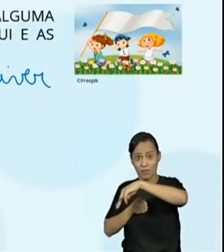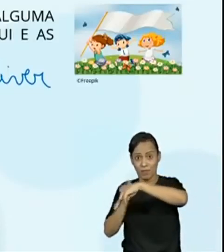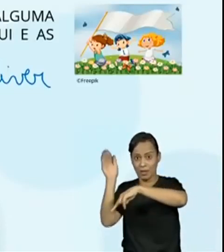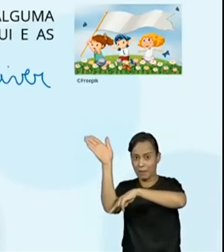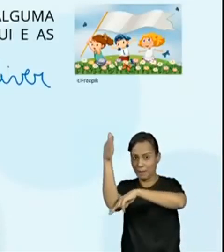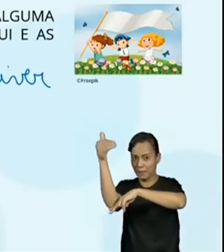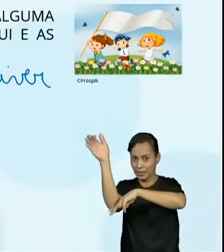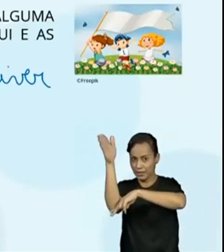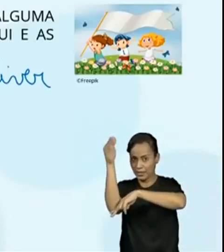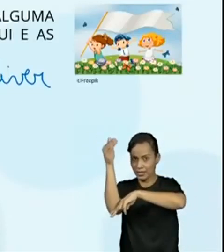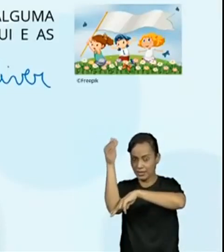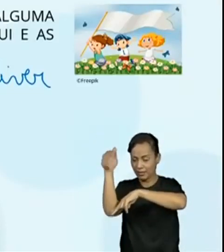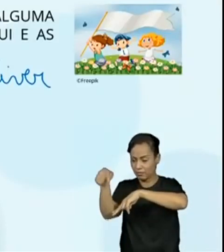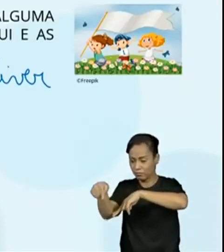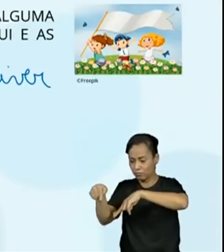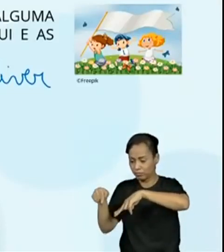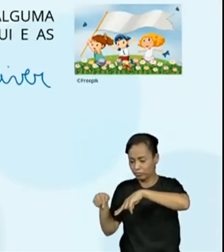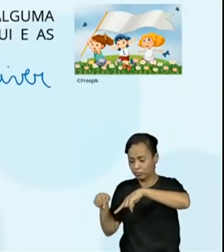Da linha...